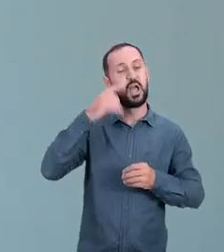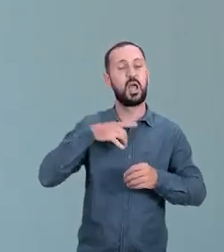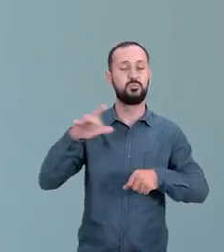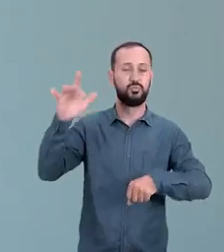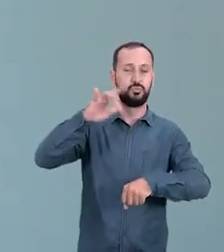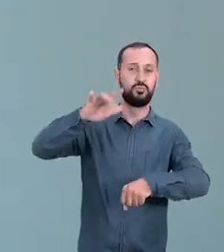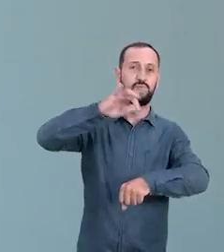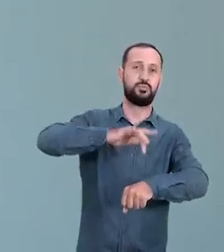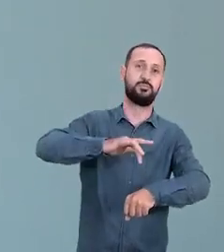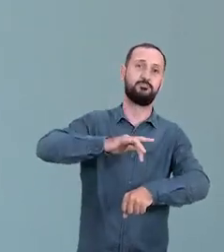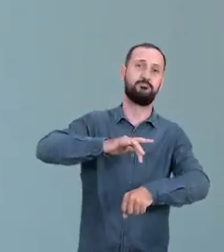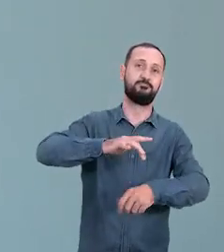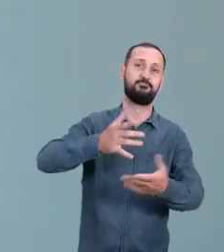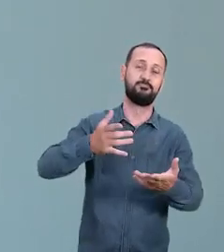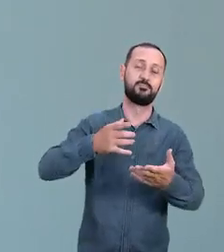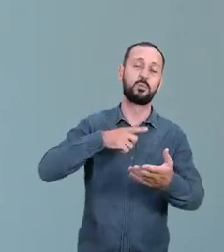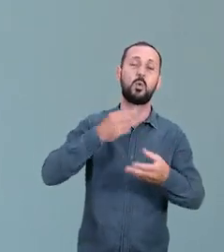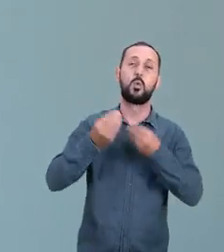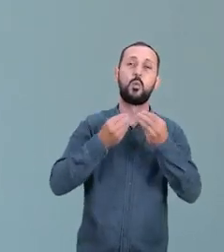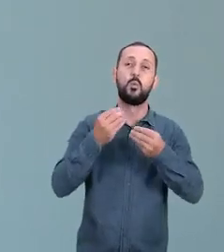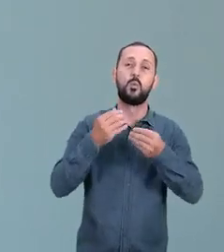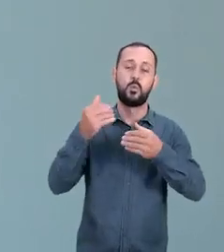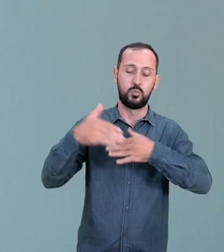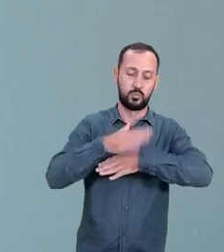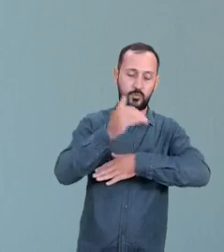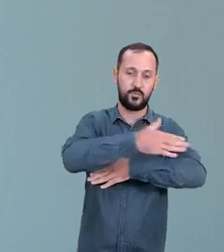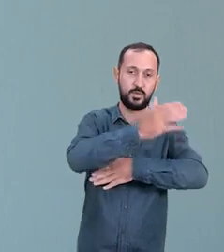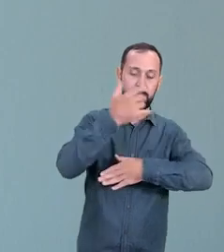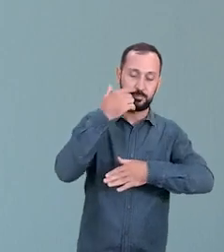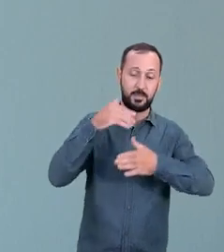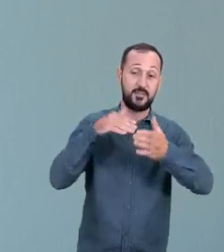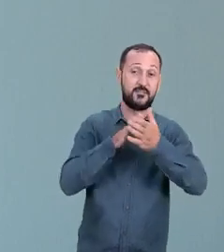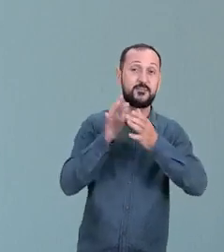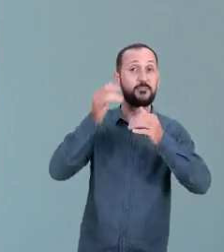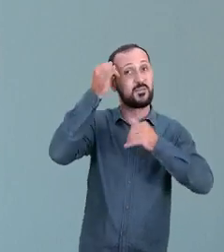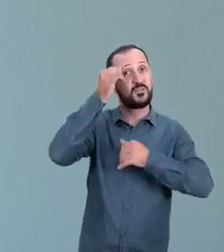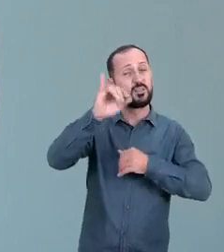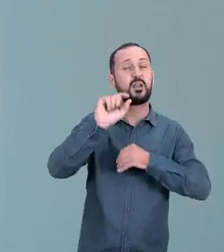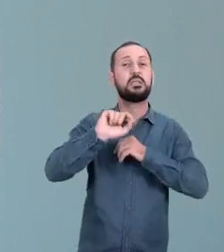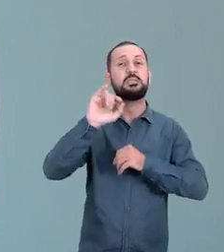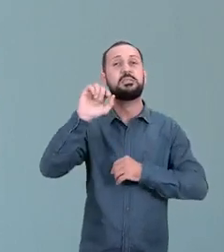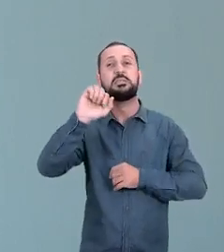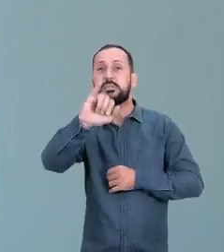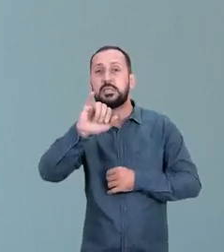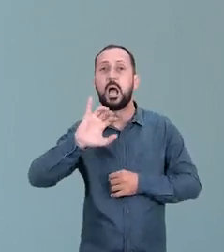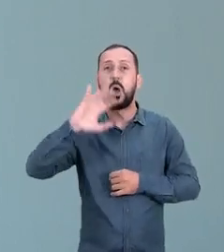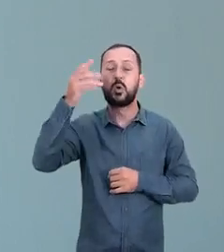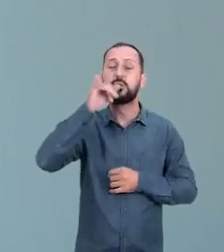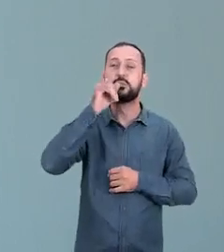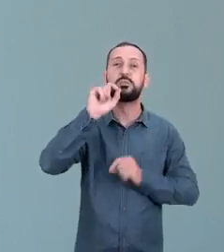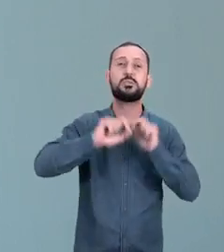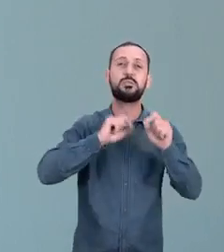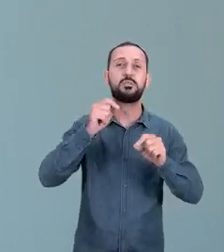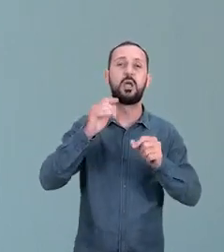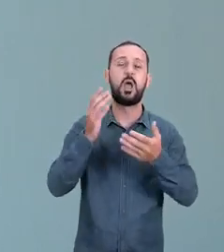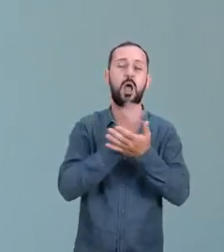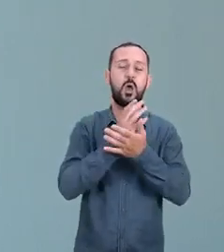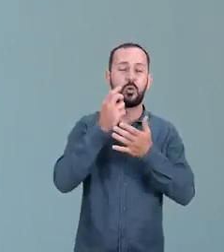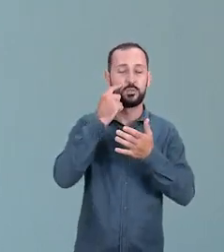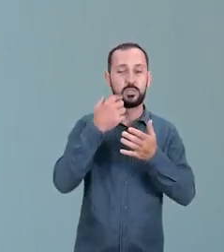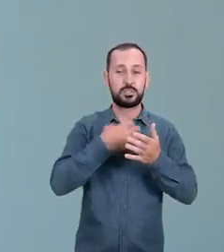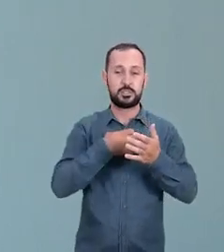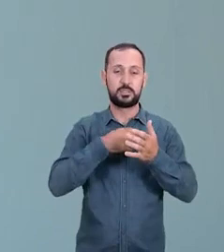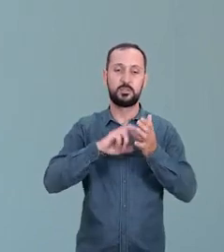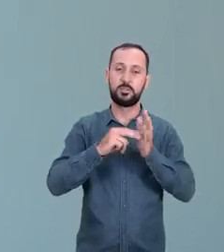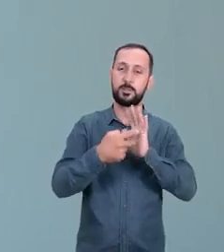contato, estabelecer uma barreira de contato com o vetor e, na ocorrência, pode acontecer de sintomas sugestivos